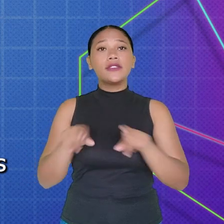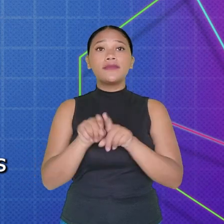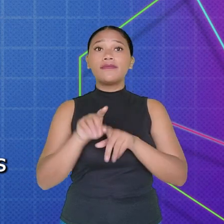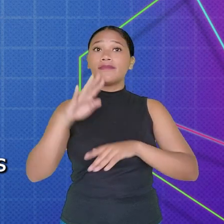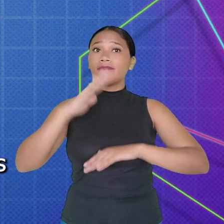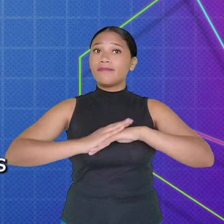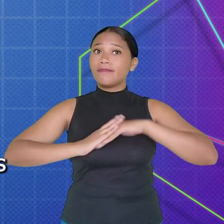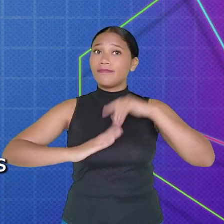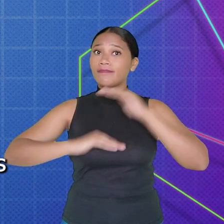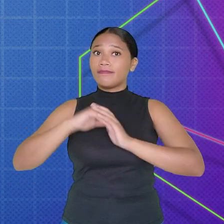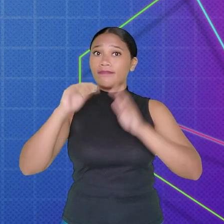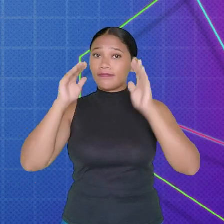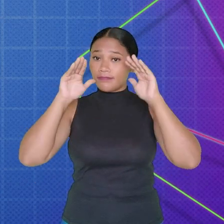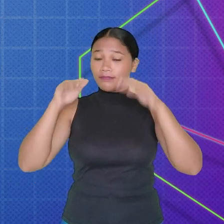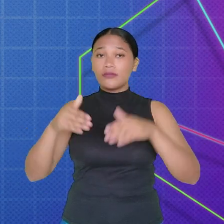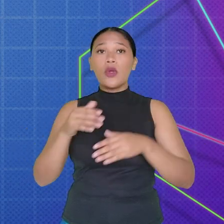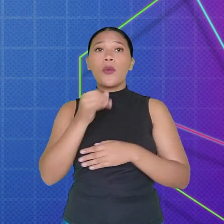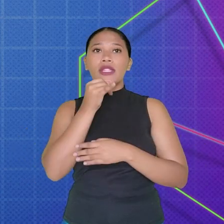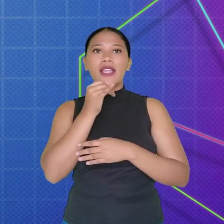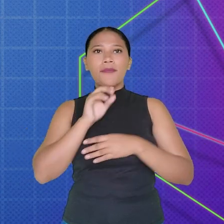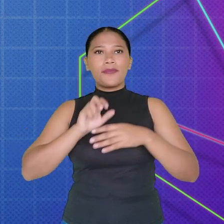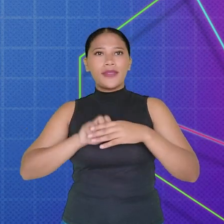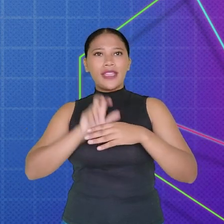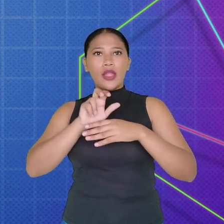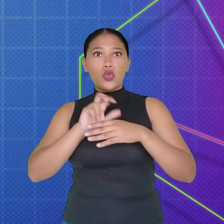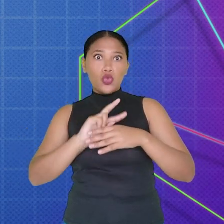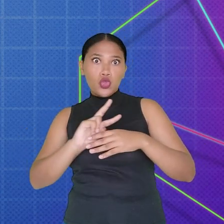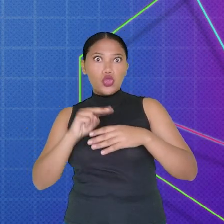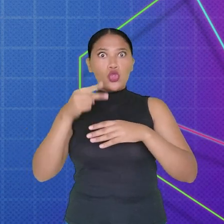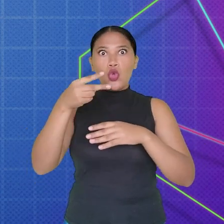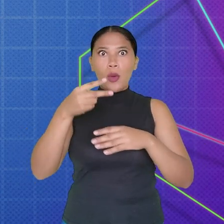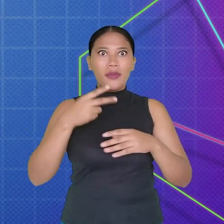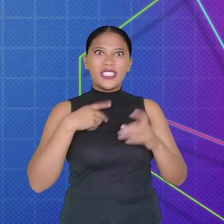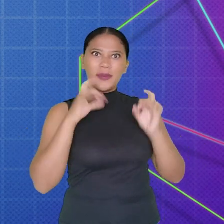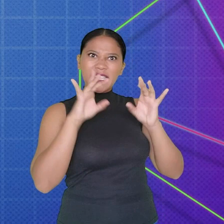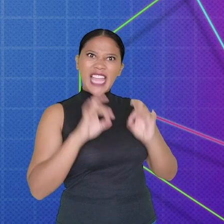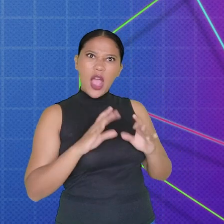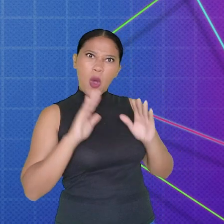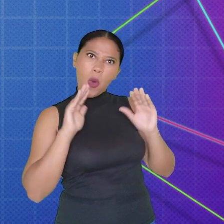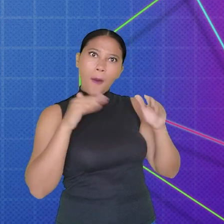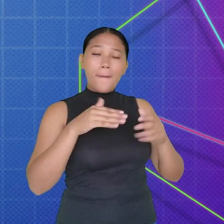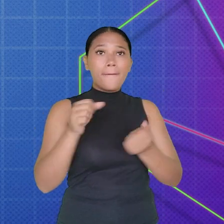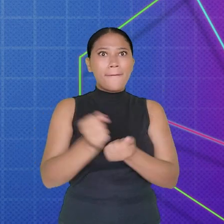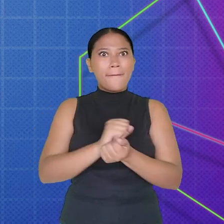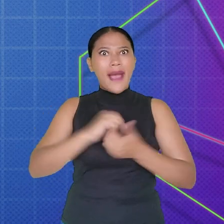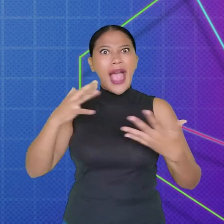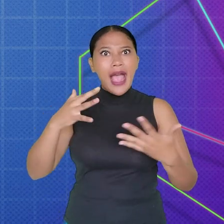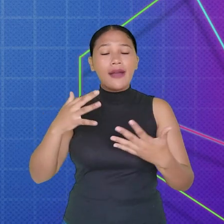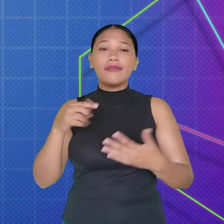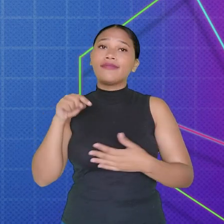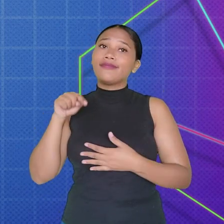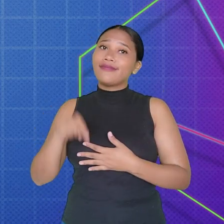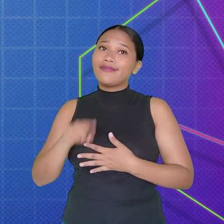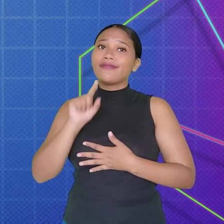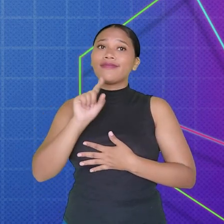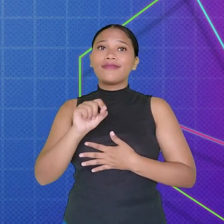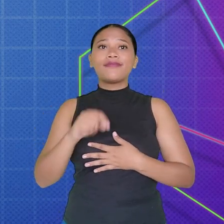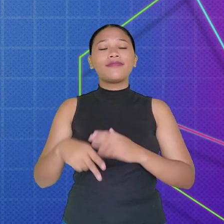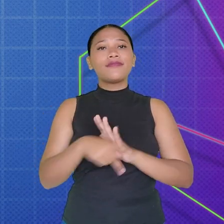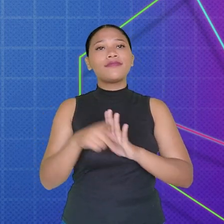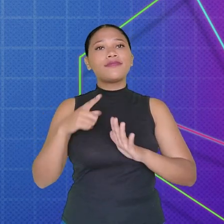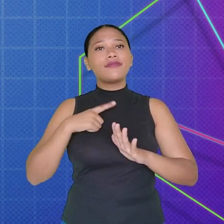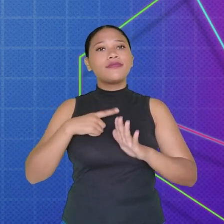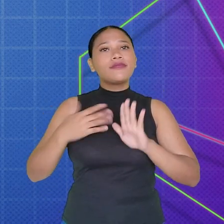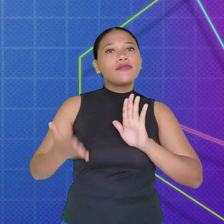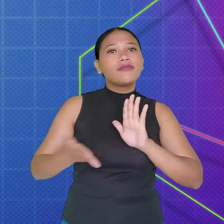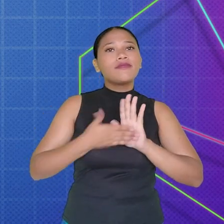ativem habilidades especiais, como saltos duplos, ataques especiais ou habilidades mágicas. Essa funcionalidade